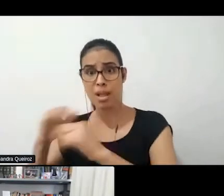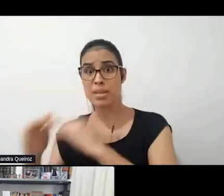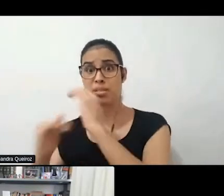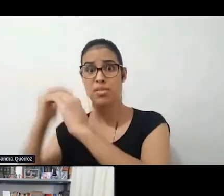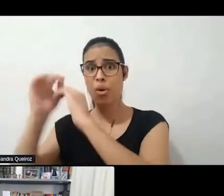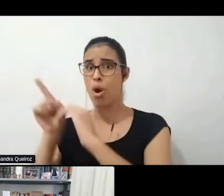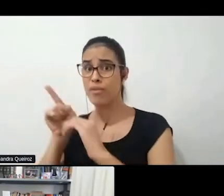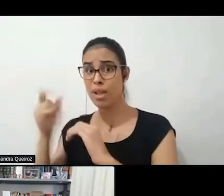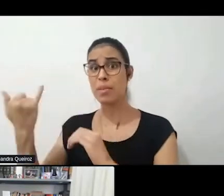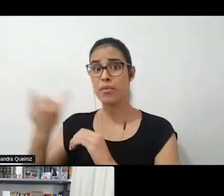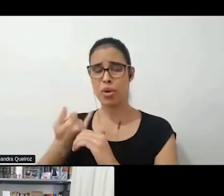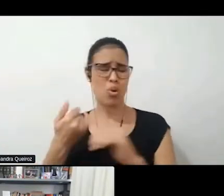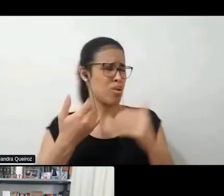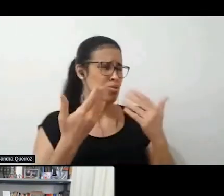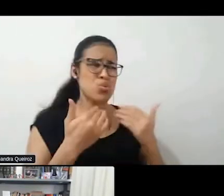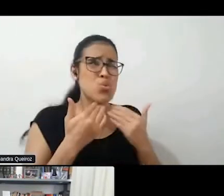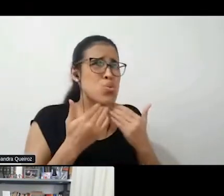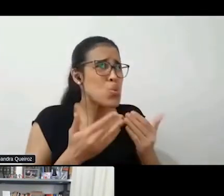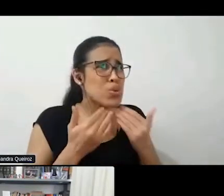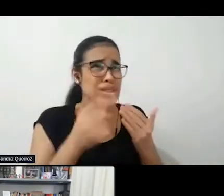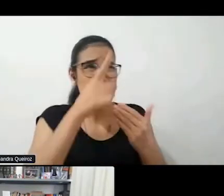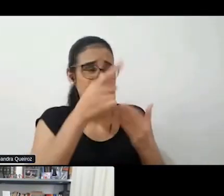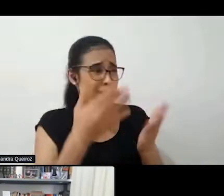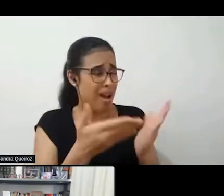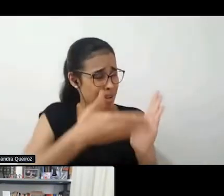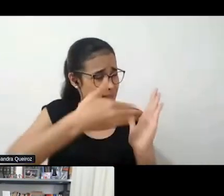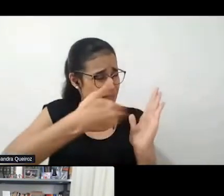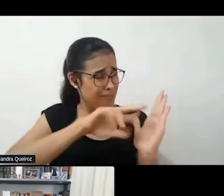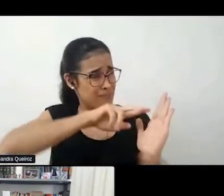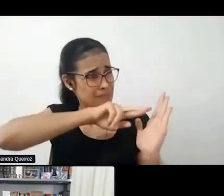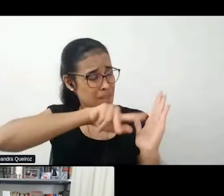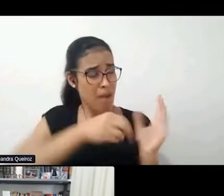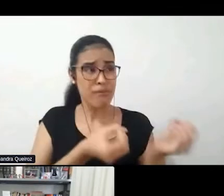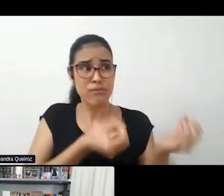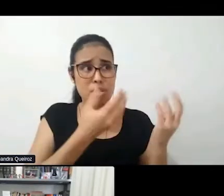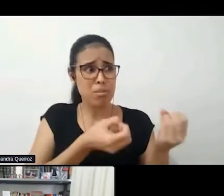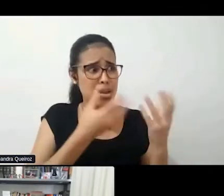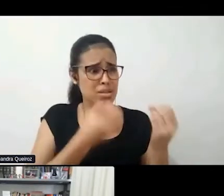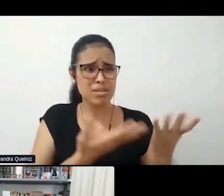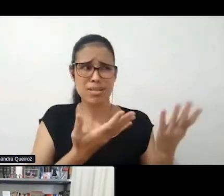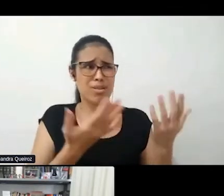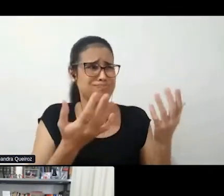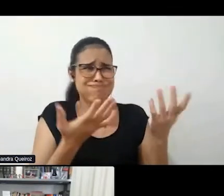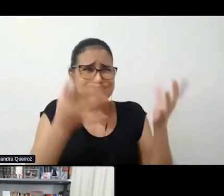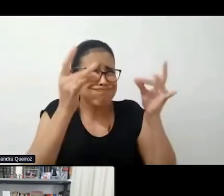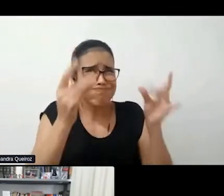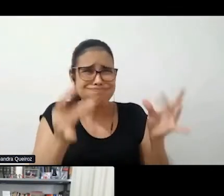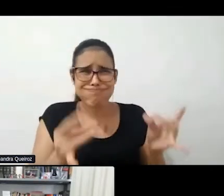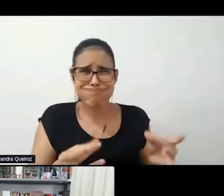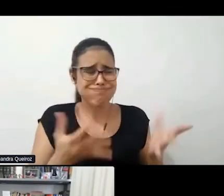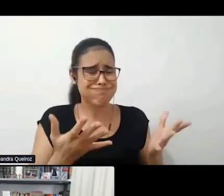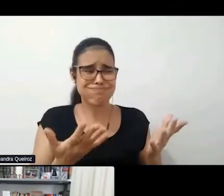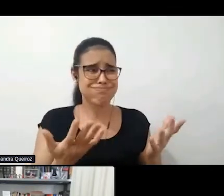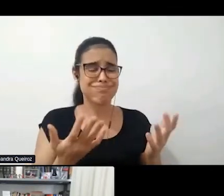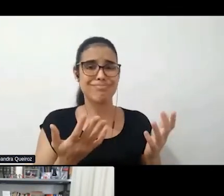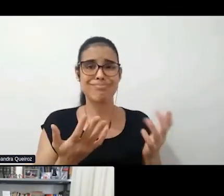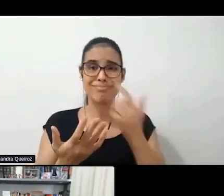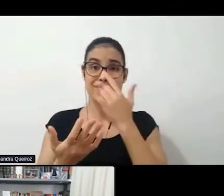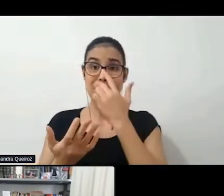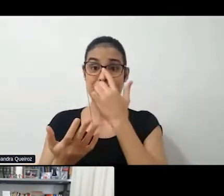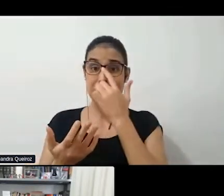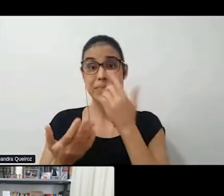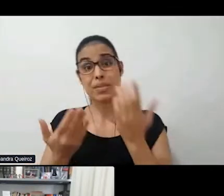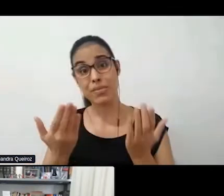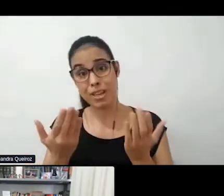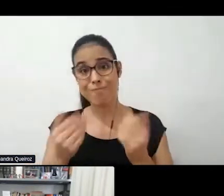muita informação, é muito extenso, é muito específico. E como que a gente resolve esse problema? É exatamente isso, essa pauta que a